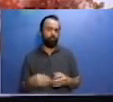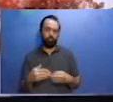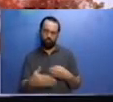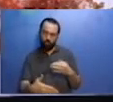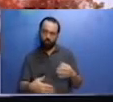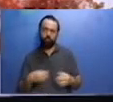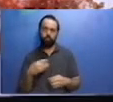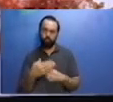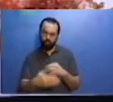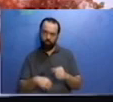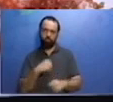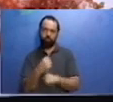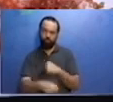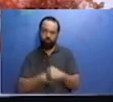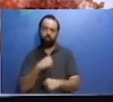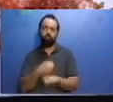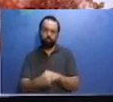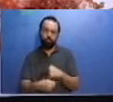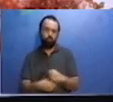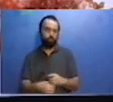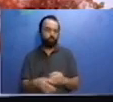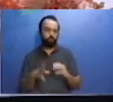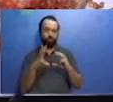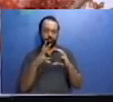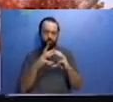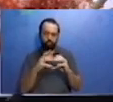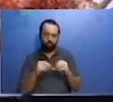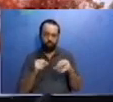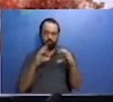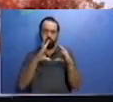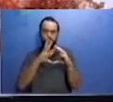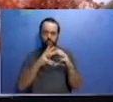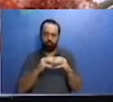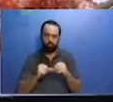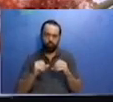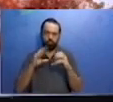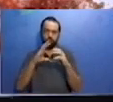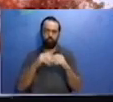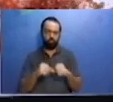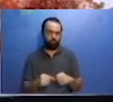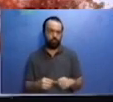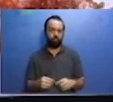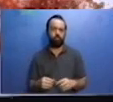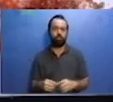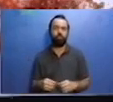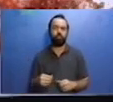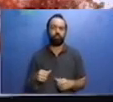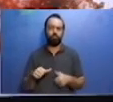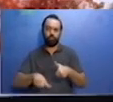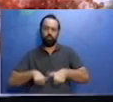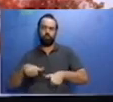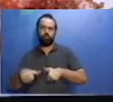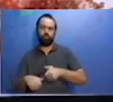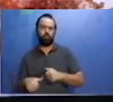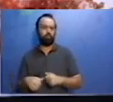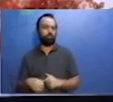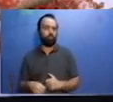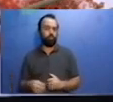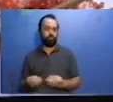tempo, esse fungo e outros que estão aqui estão contribuindo para a decomposição e para a formação de substâncias minerais, onde